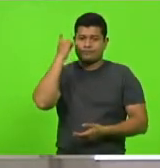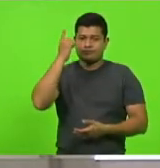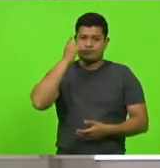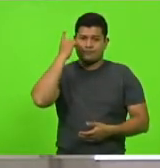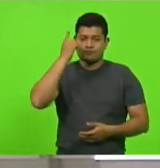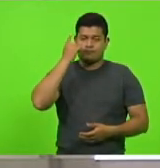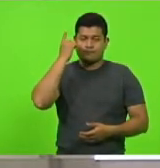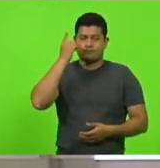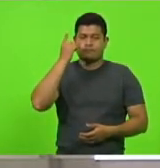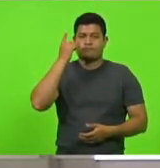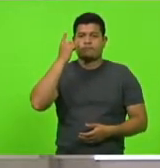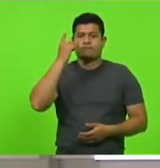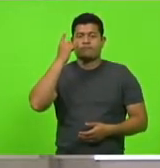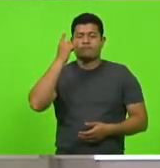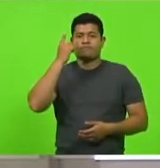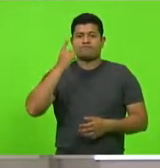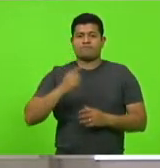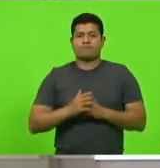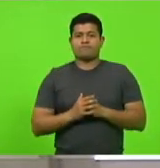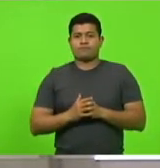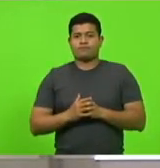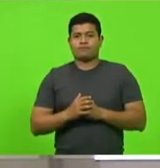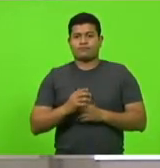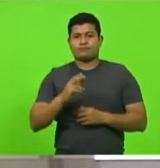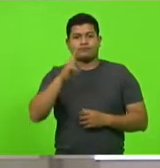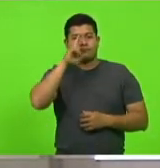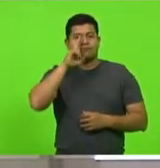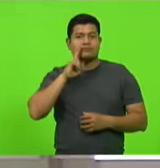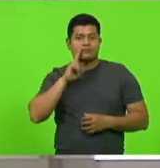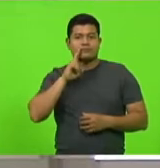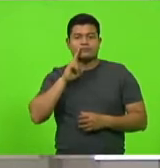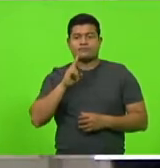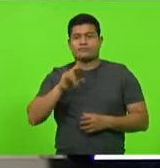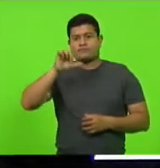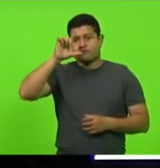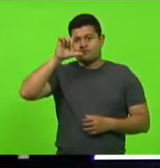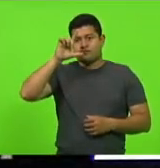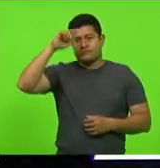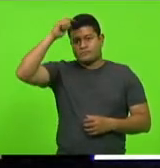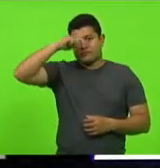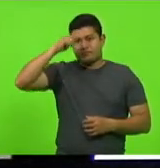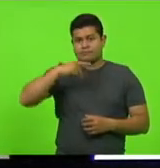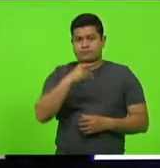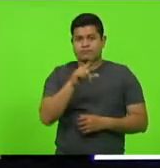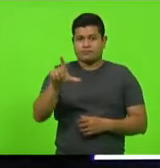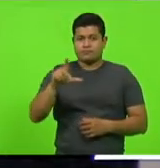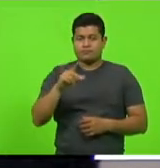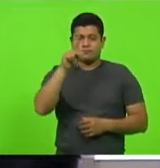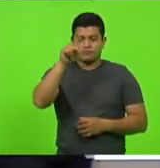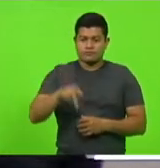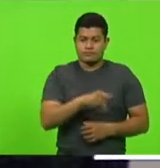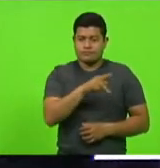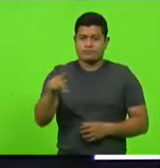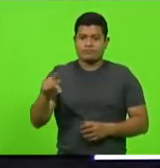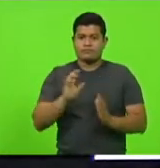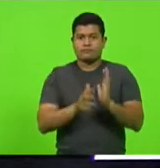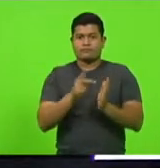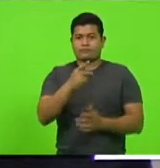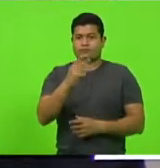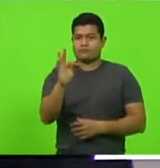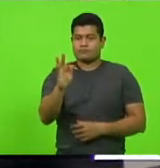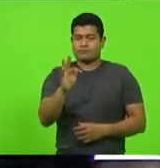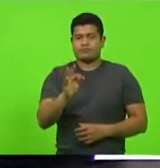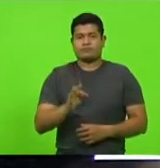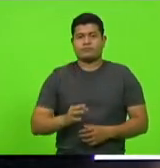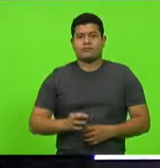políticos, fizeram uso da palavra os senhores deputados Ivan Nats e Maurício Skudlark, PL, Padre Pedro Baldisseira, PT, e